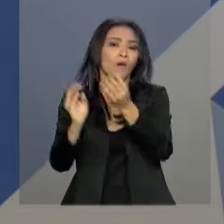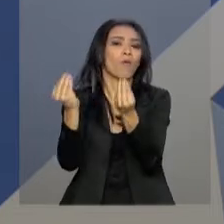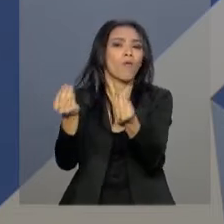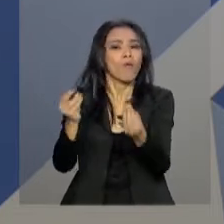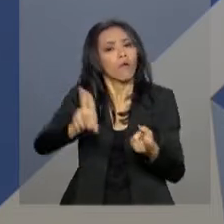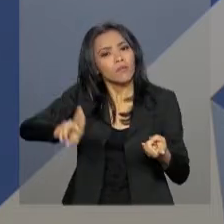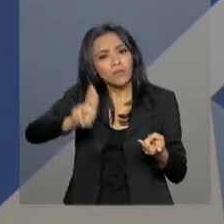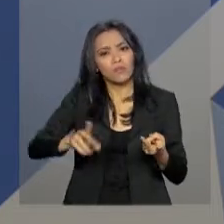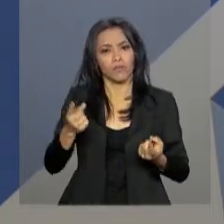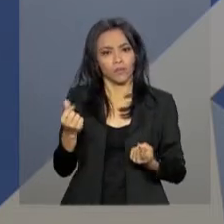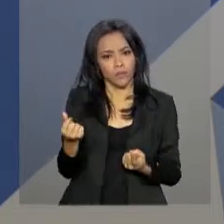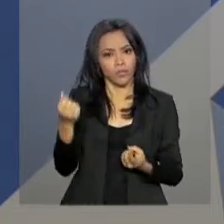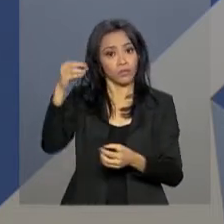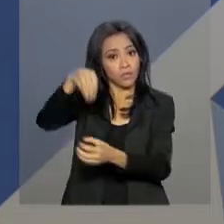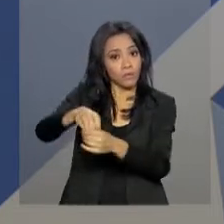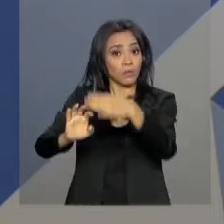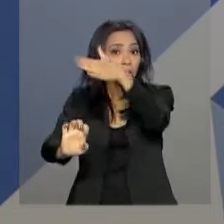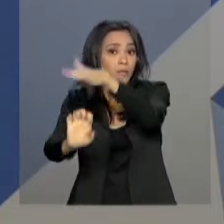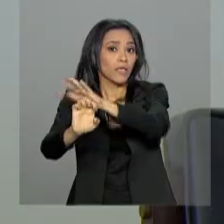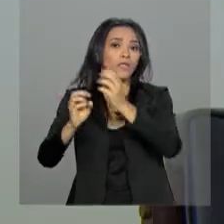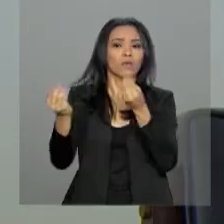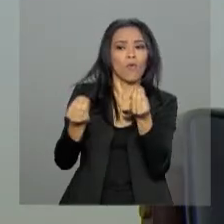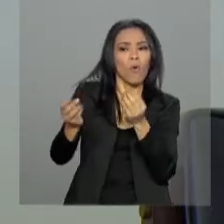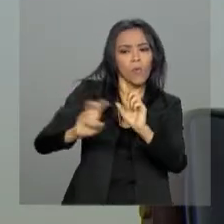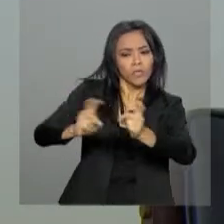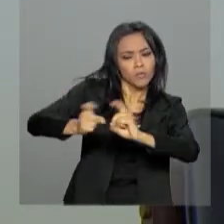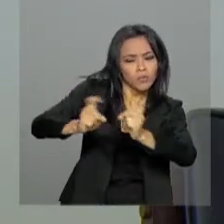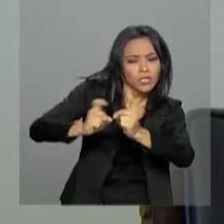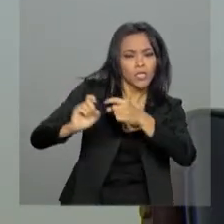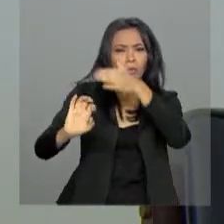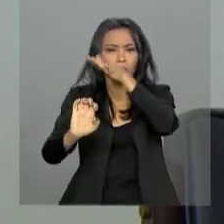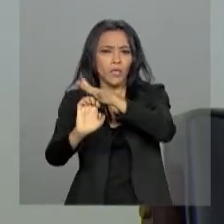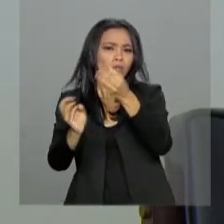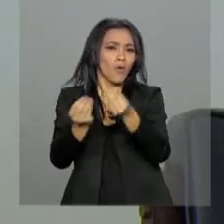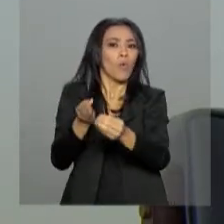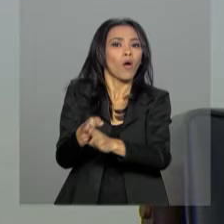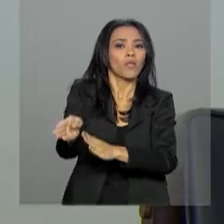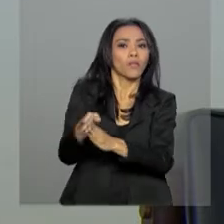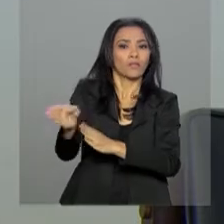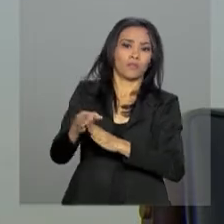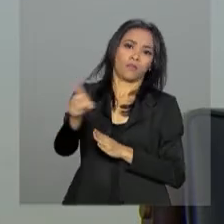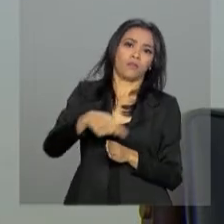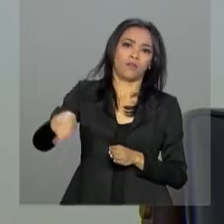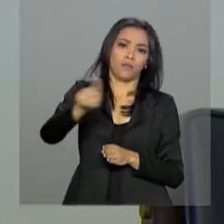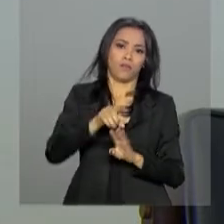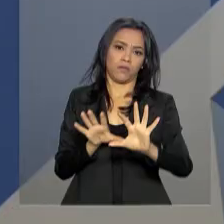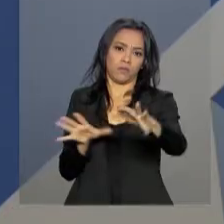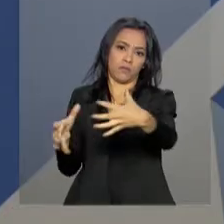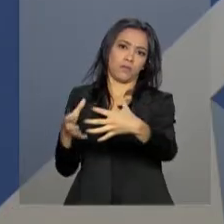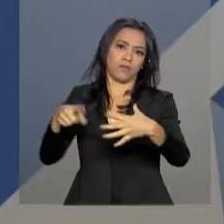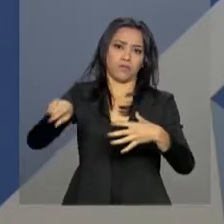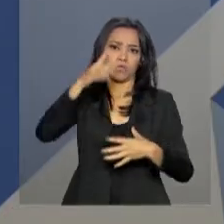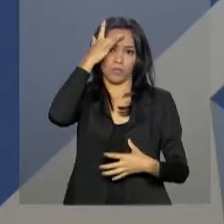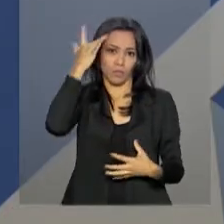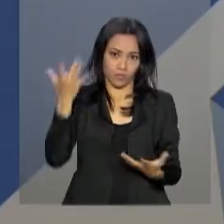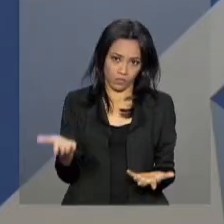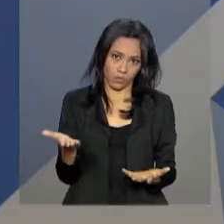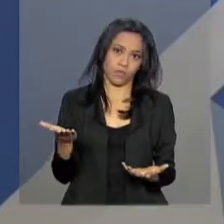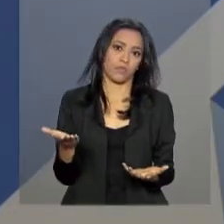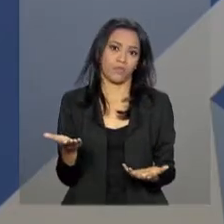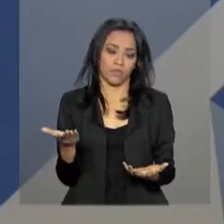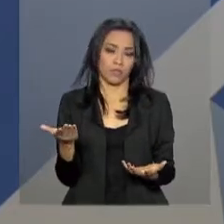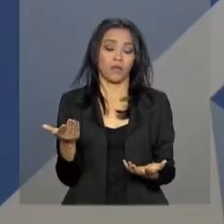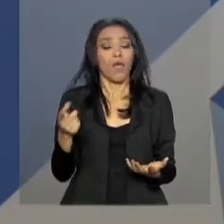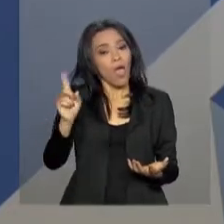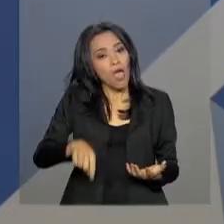dinheiro, como é que toca o negócio e obtém sucesso nessa empreitada. É isso